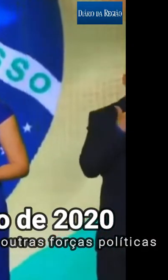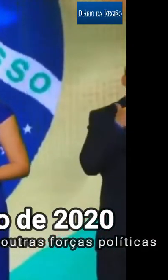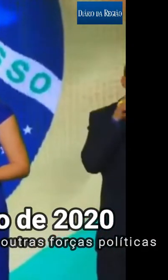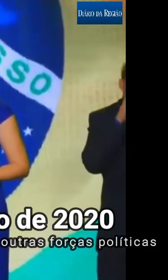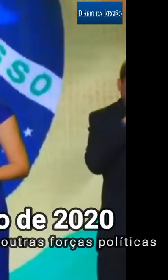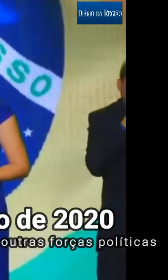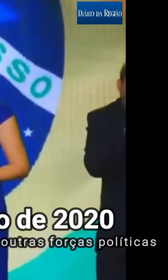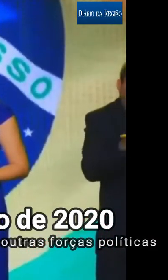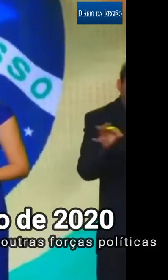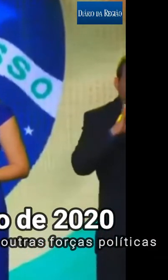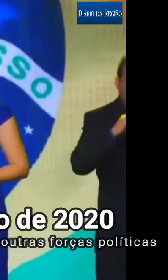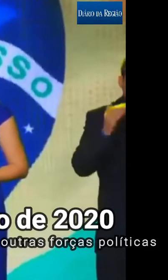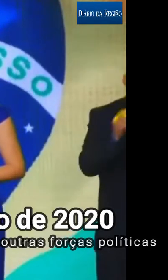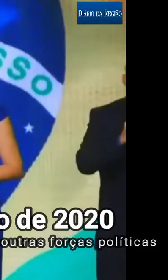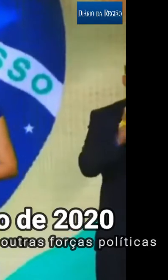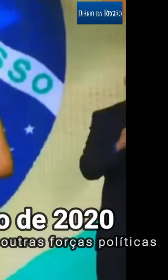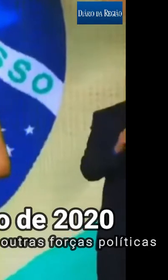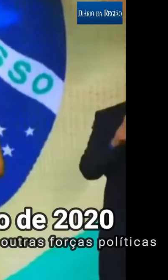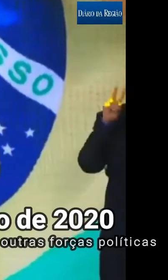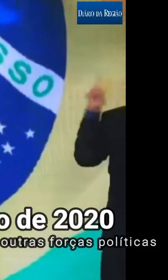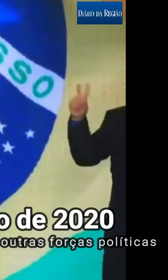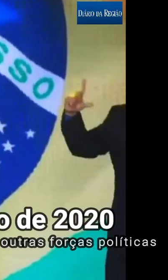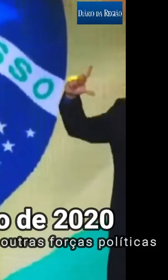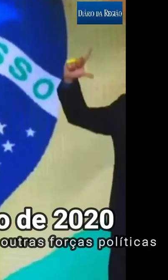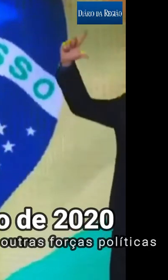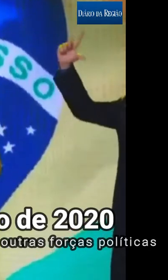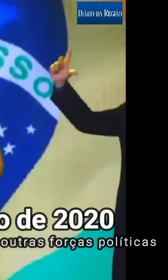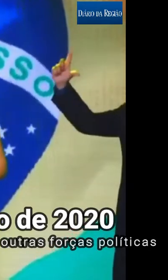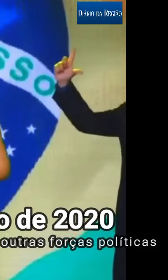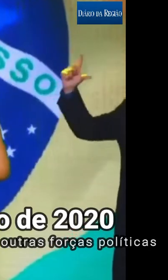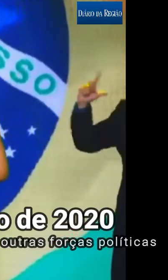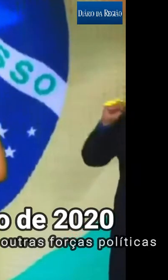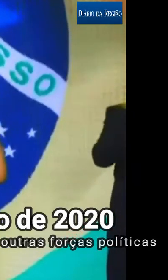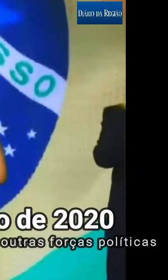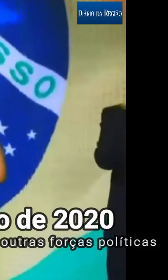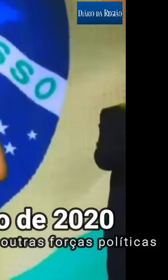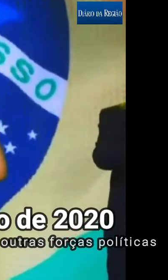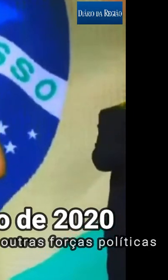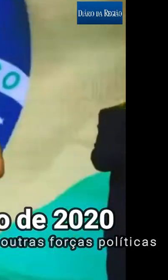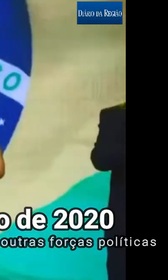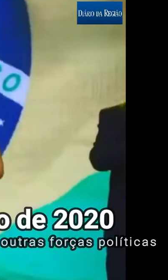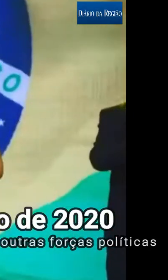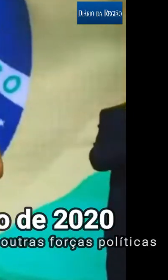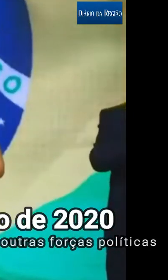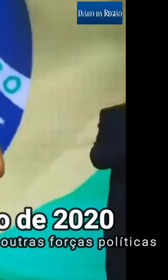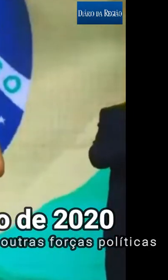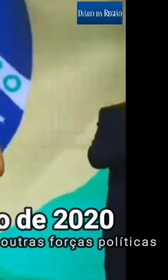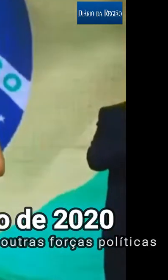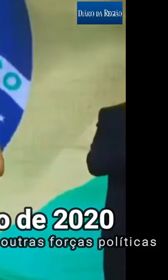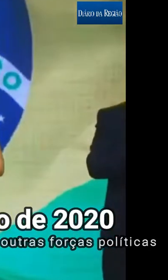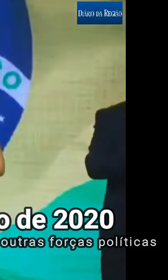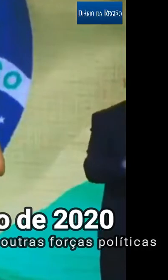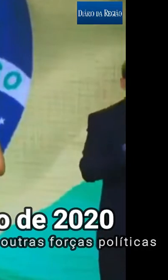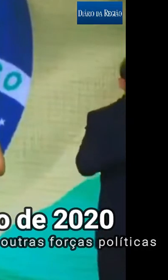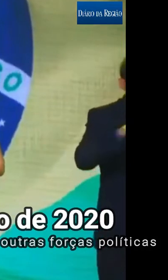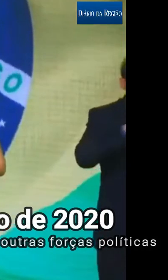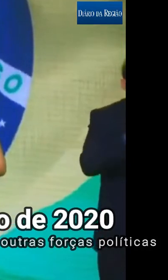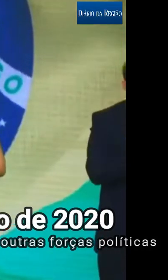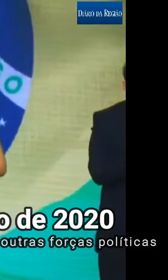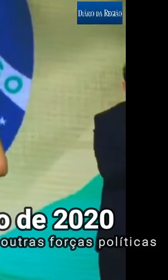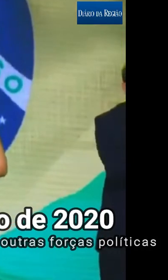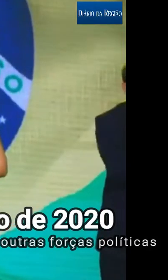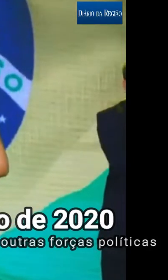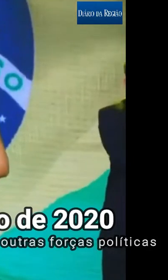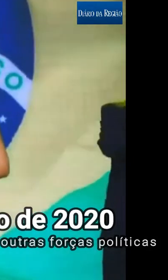Vi o último outdoor que ele inaugurou lá sobre o atrasômetro. São problemas que nós temos de burocracia. Não é